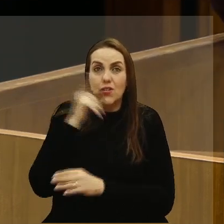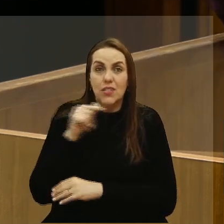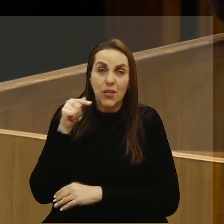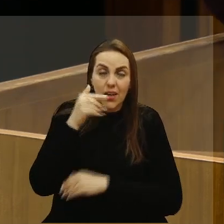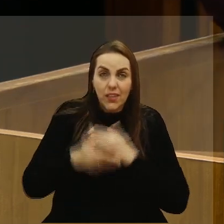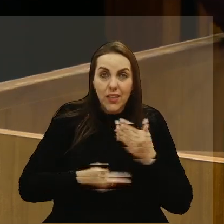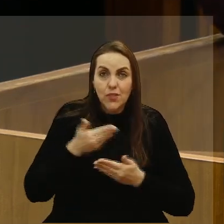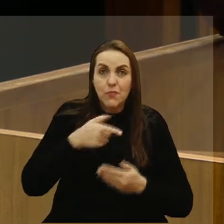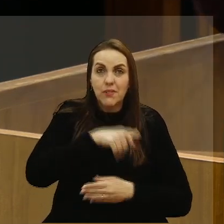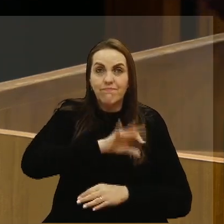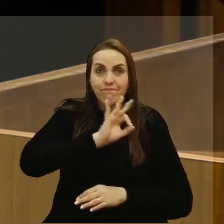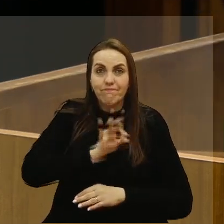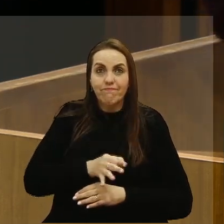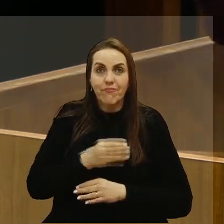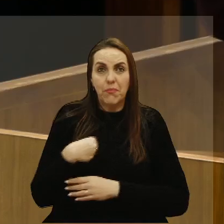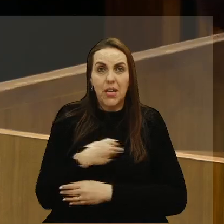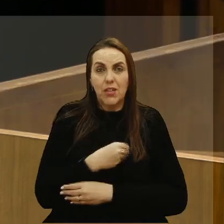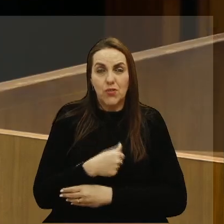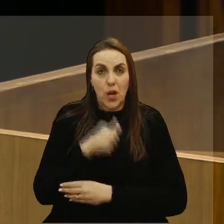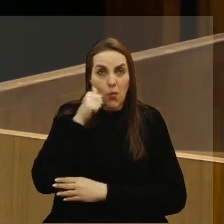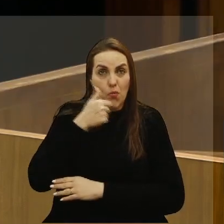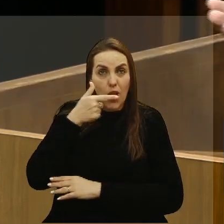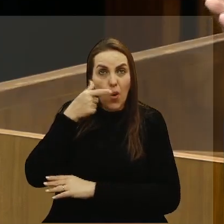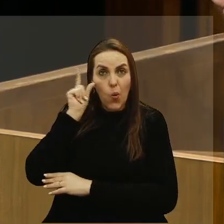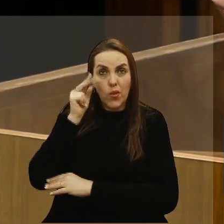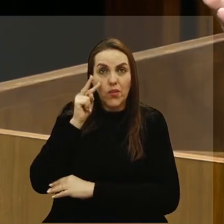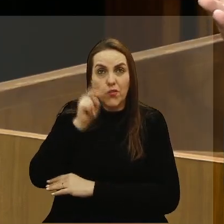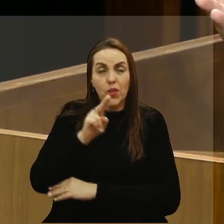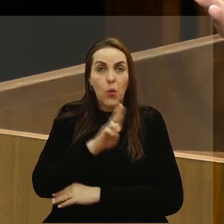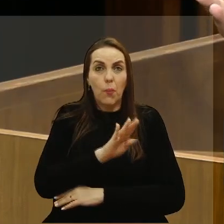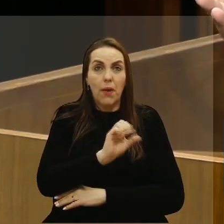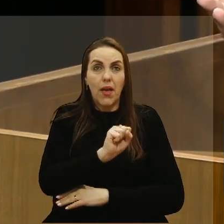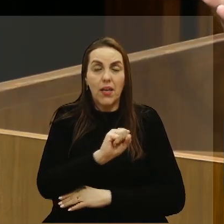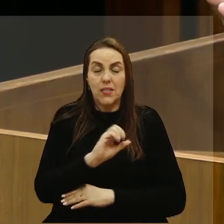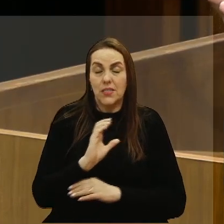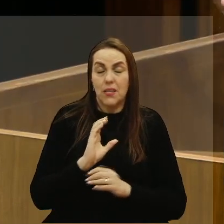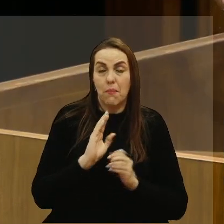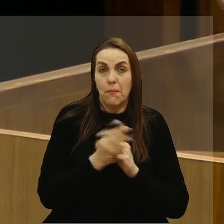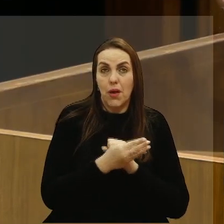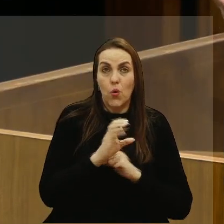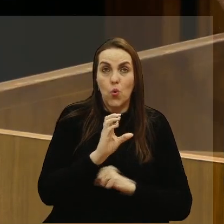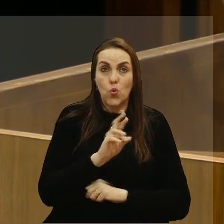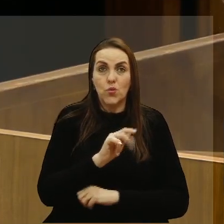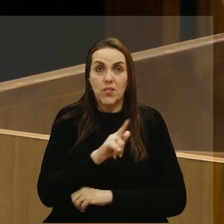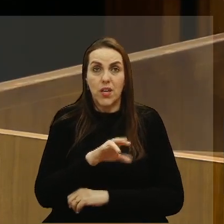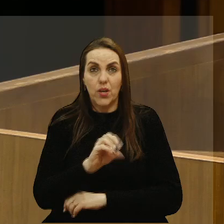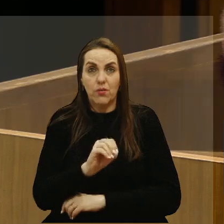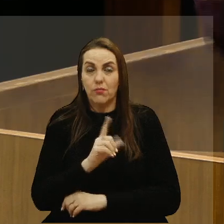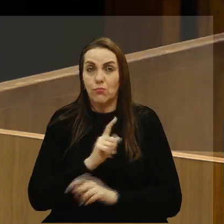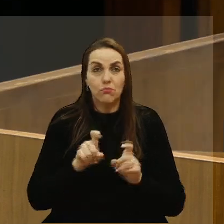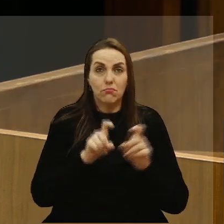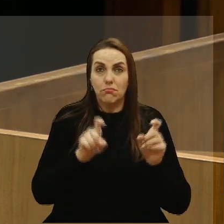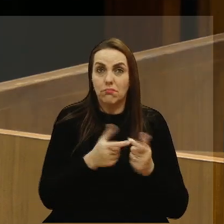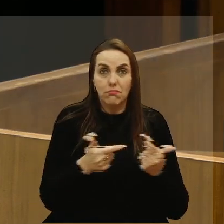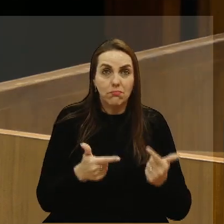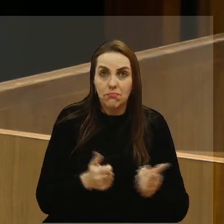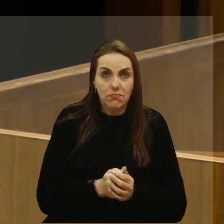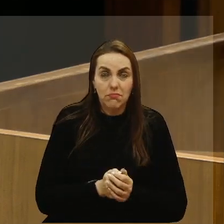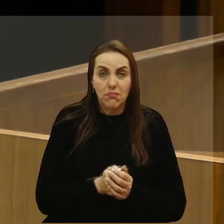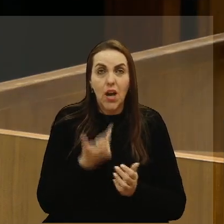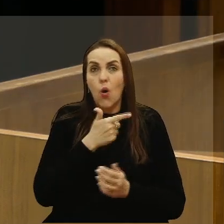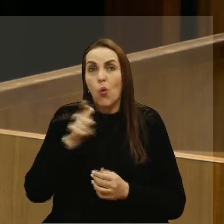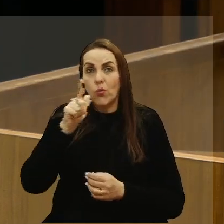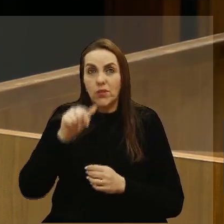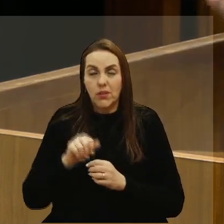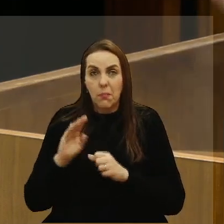médico. Uma mulher que, por exemplo, que eu li ontem, na UBS do Cruzeiro não tem ginecologista. Para onde que ela vai? Se ela vai competir com outro